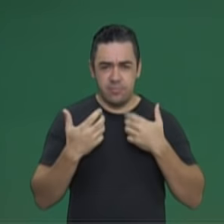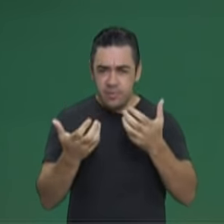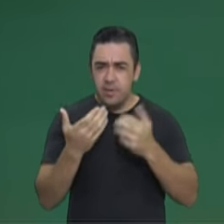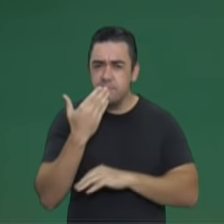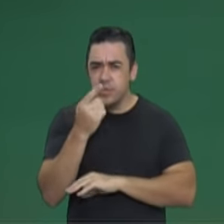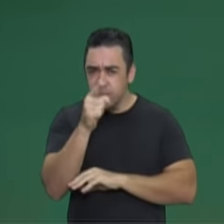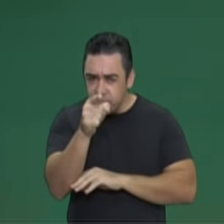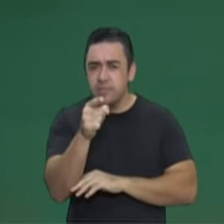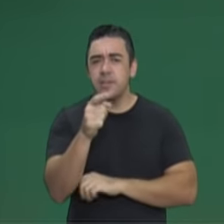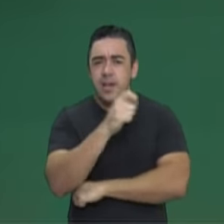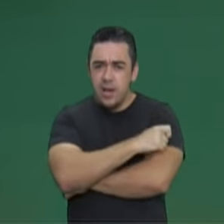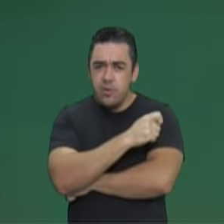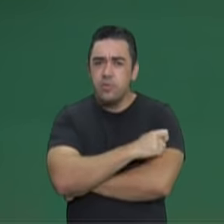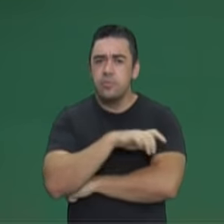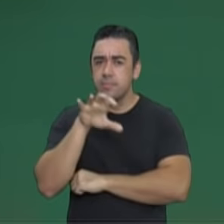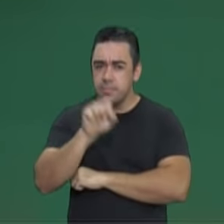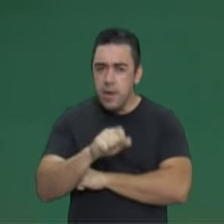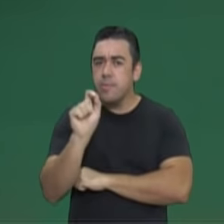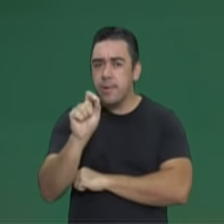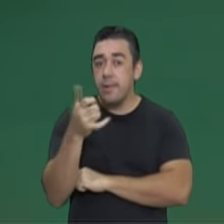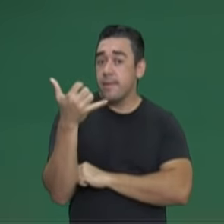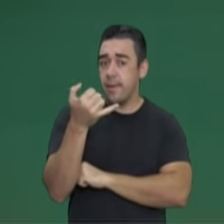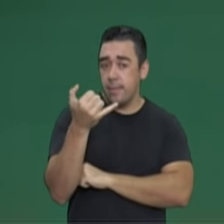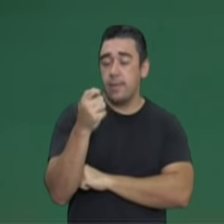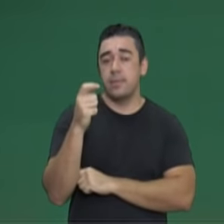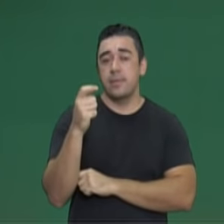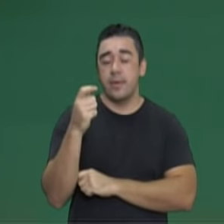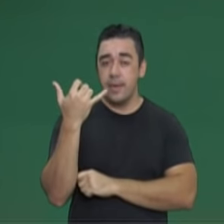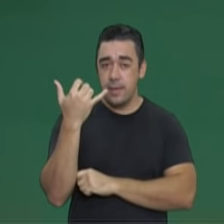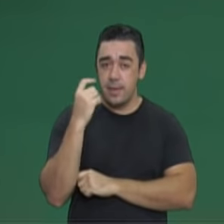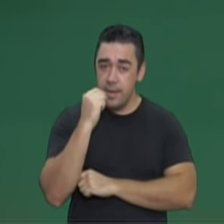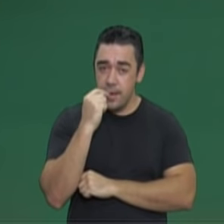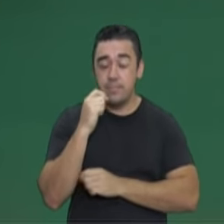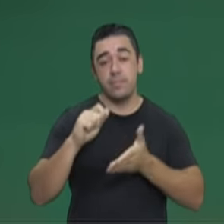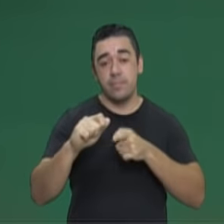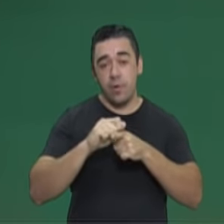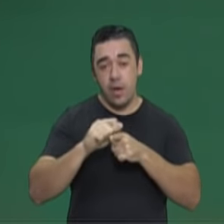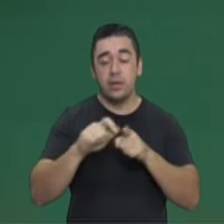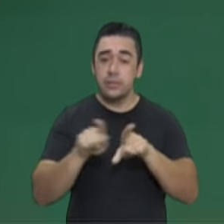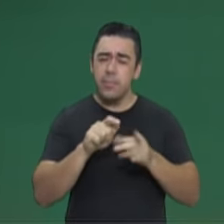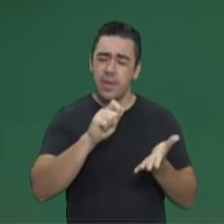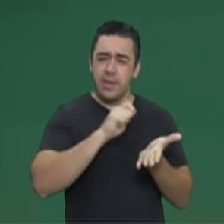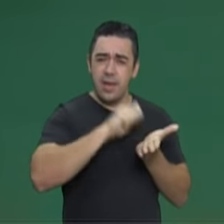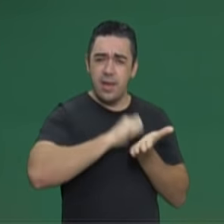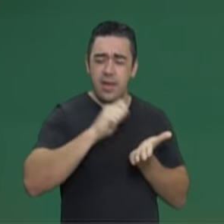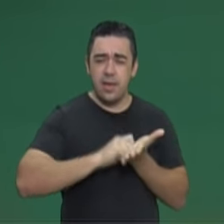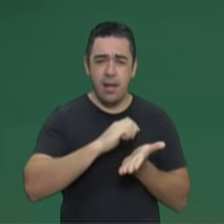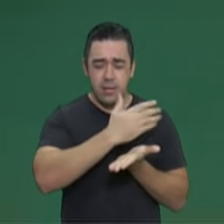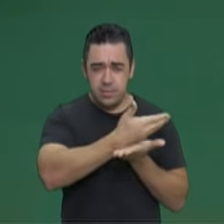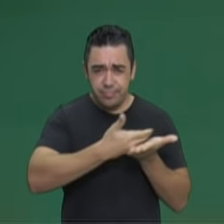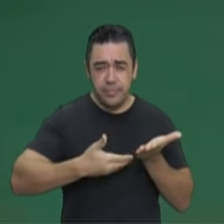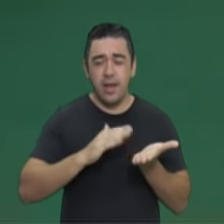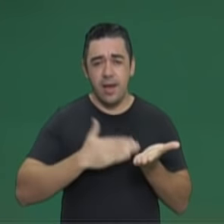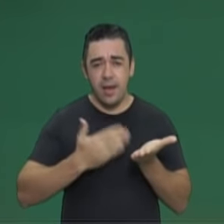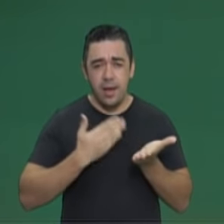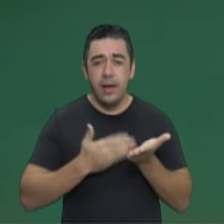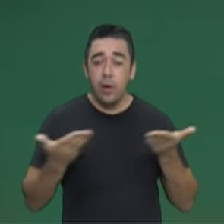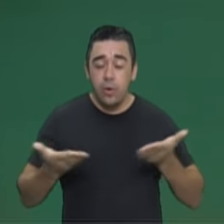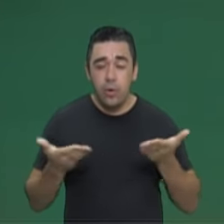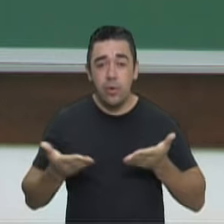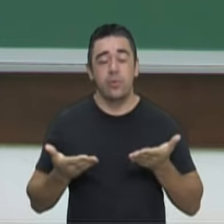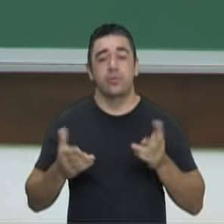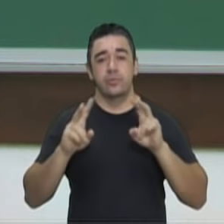para você, estudante, providenciar caneta, lápis, borracha e um caderno para realizar as anotações dos conteúdos que serão trabalhados na aula